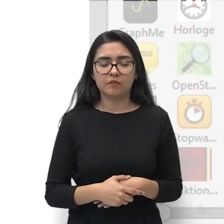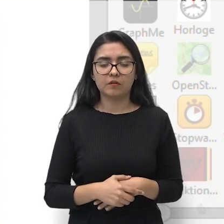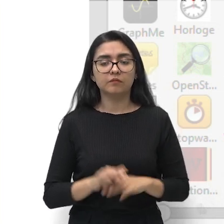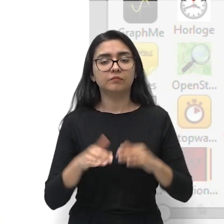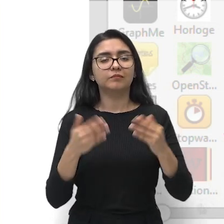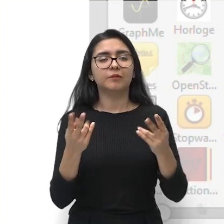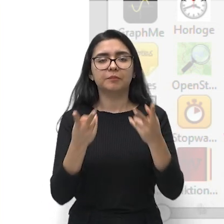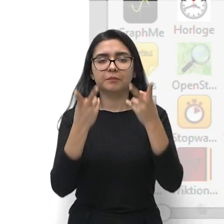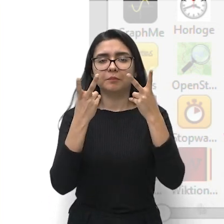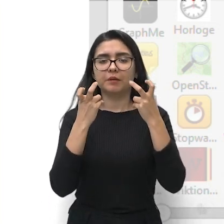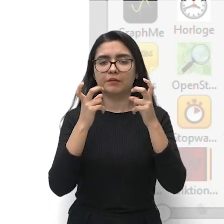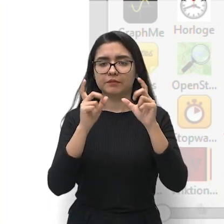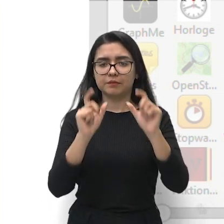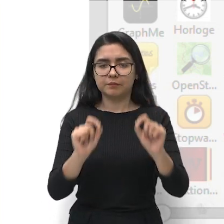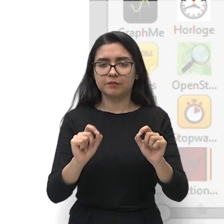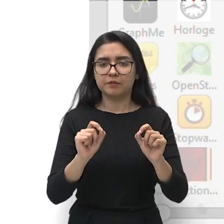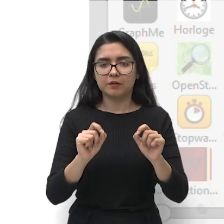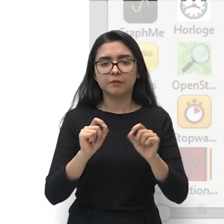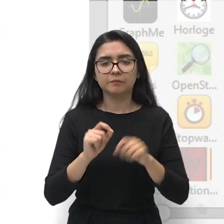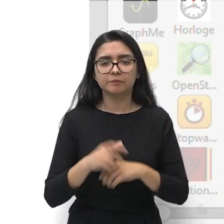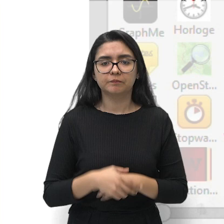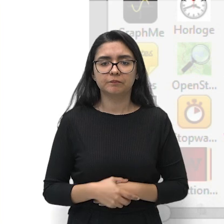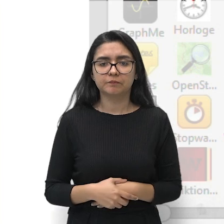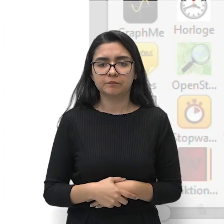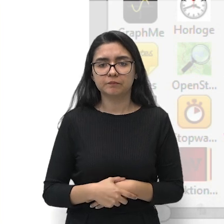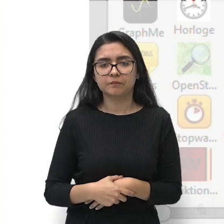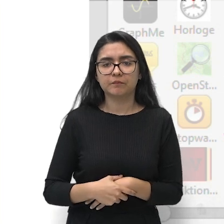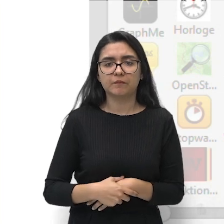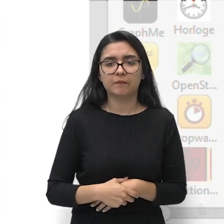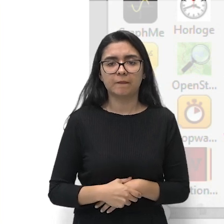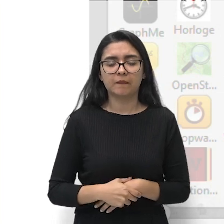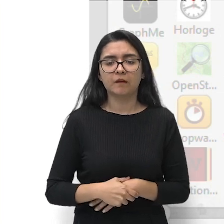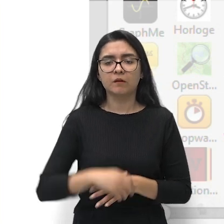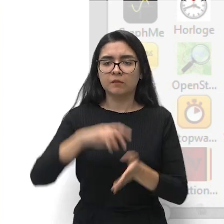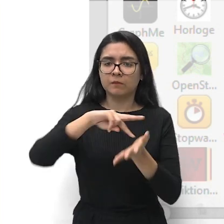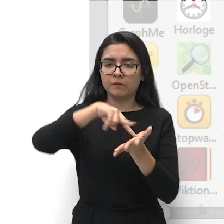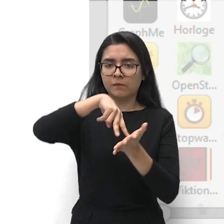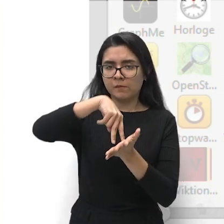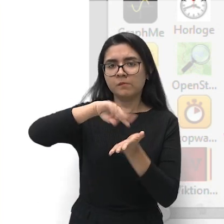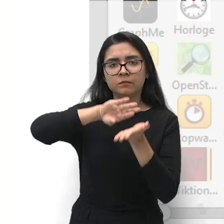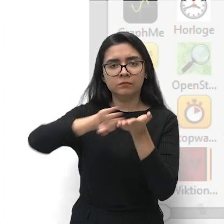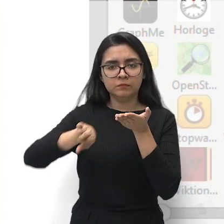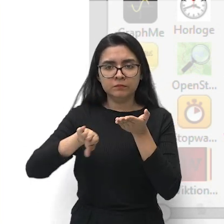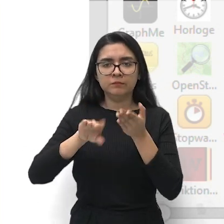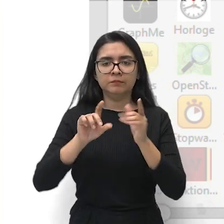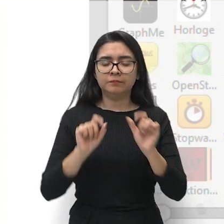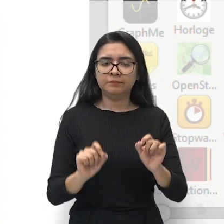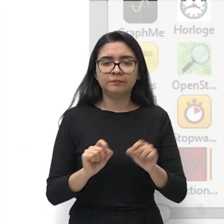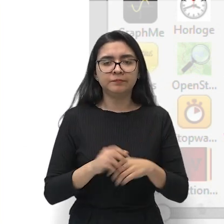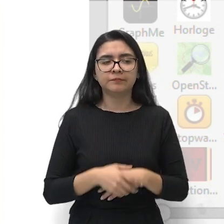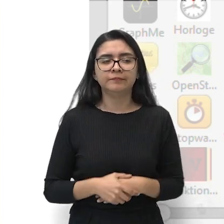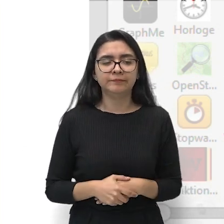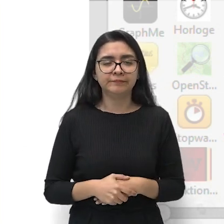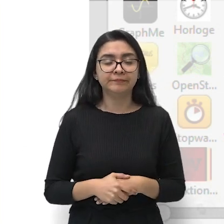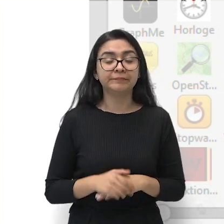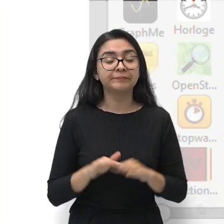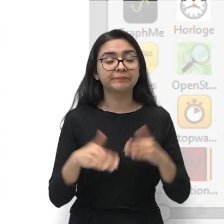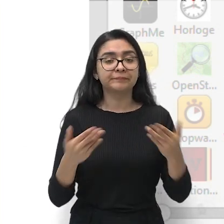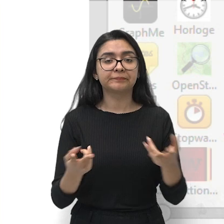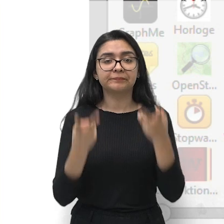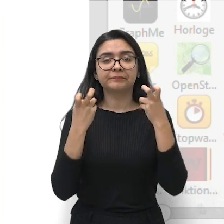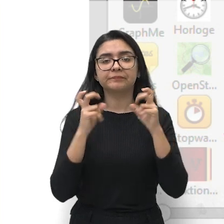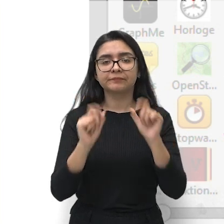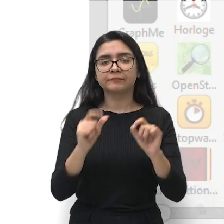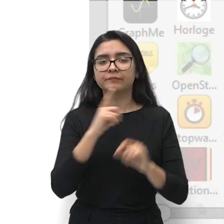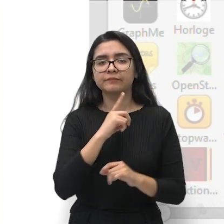Então, observem bem. A gente vai tirar aqui o compasso, que nós não vamos precisar mais dele. Então, observe que nós temos